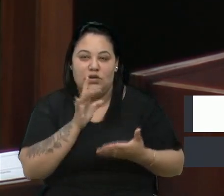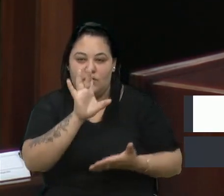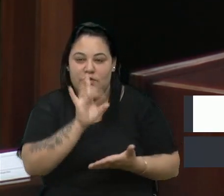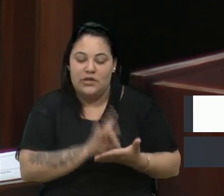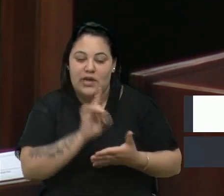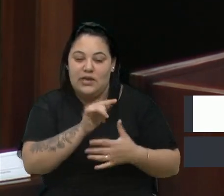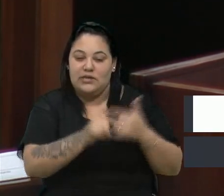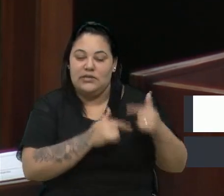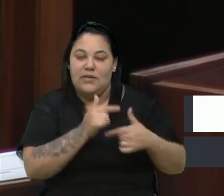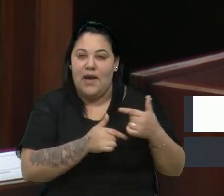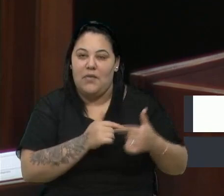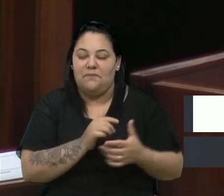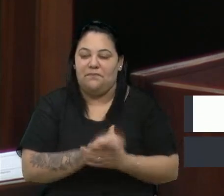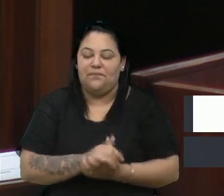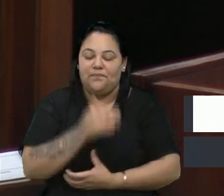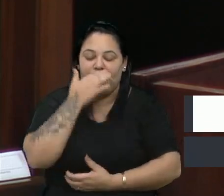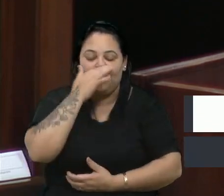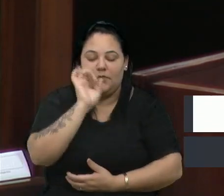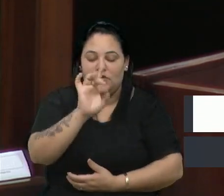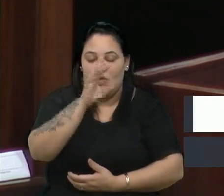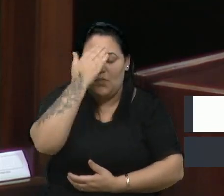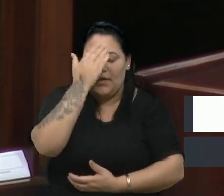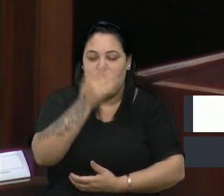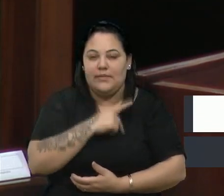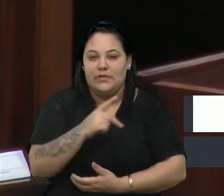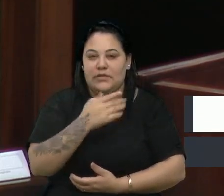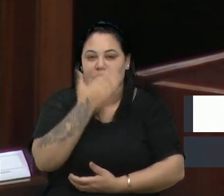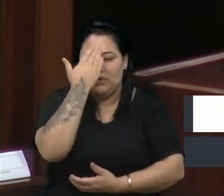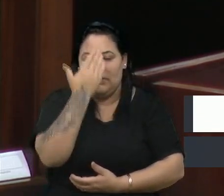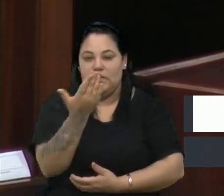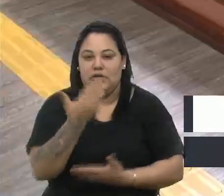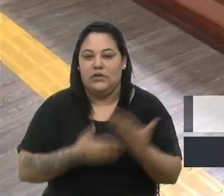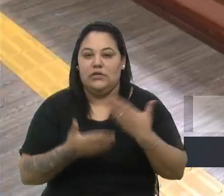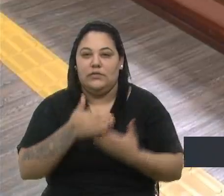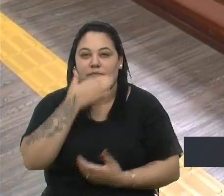de retomada. Era isso, obrigado, presidente, e agradeço a todas os apartes. Obrigado.